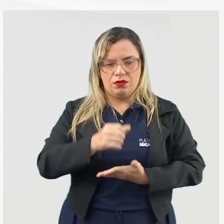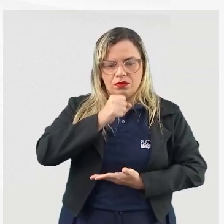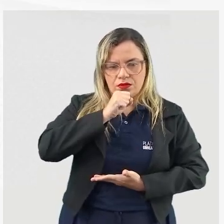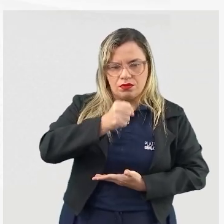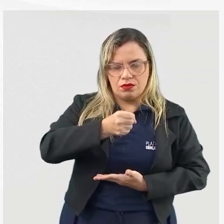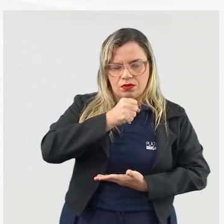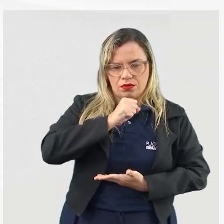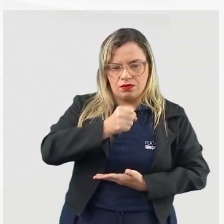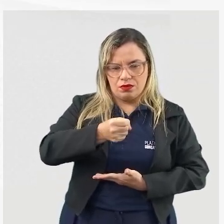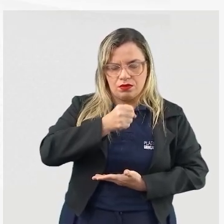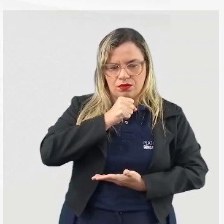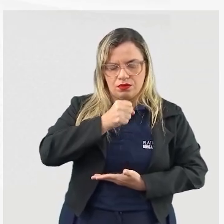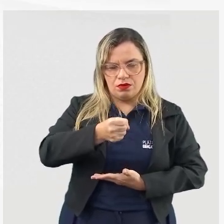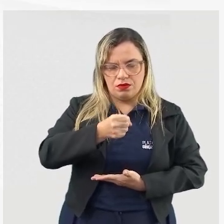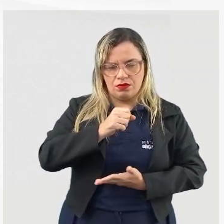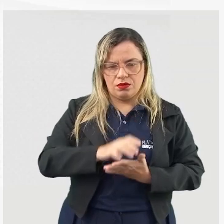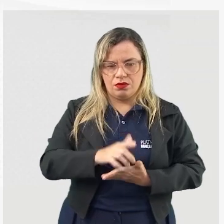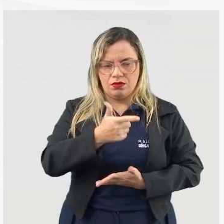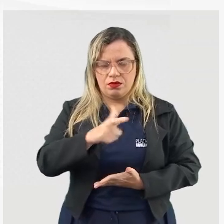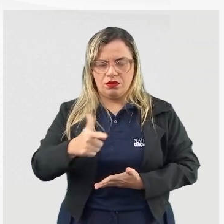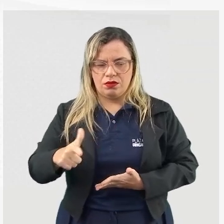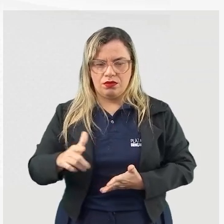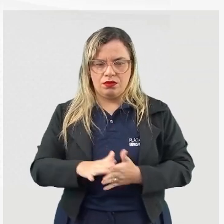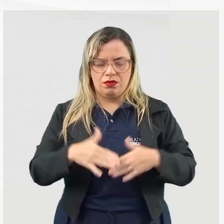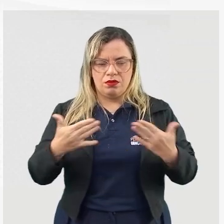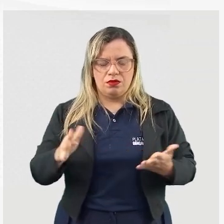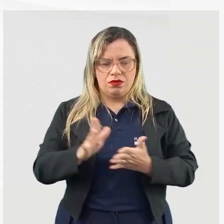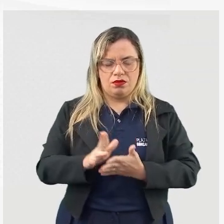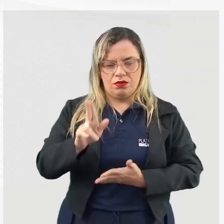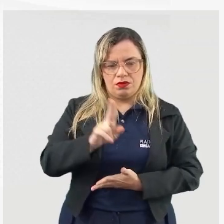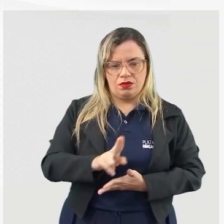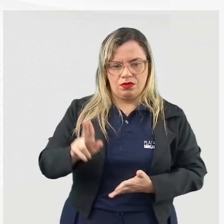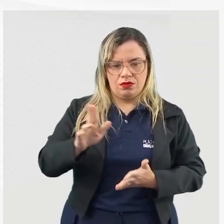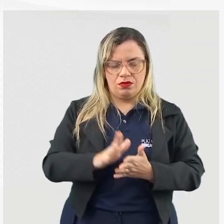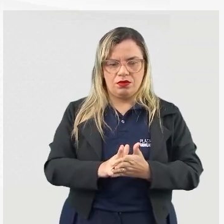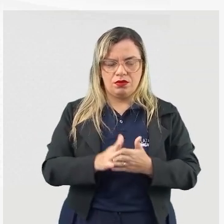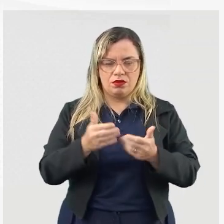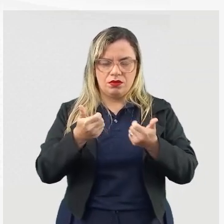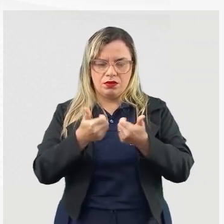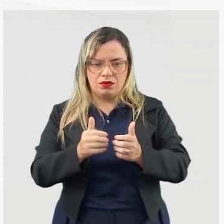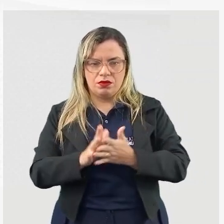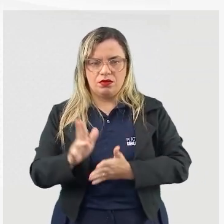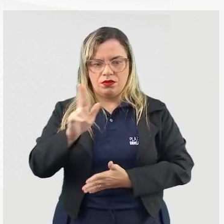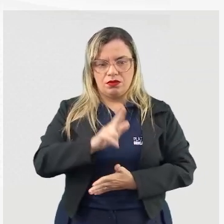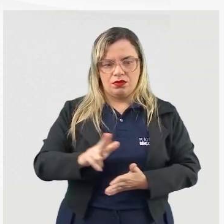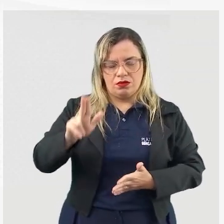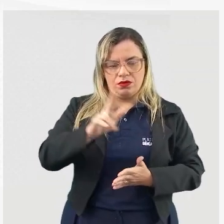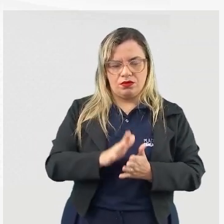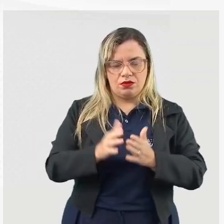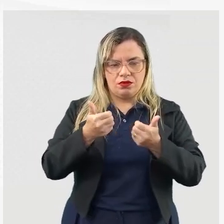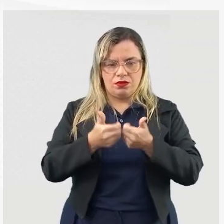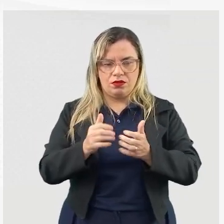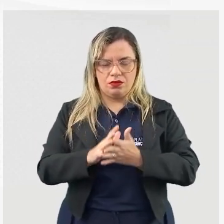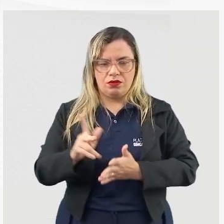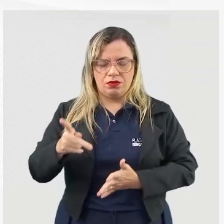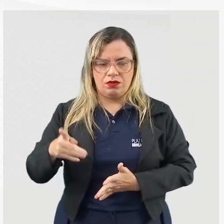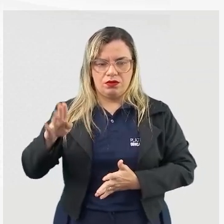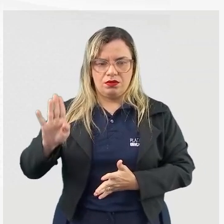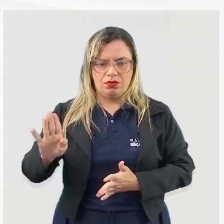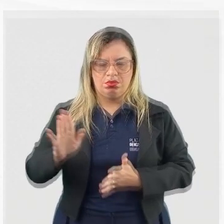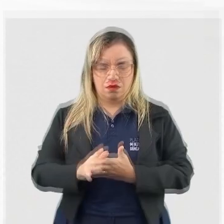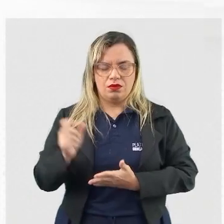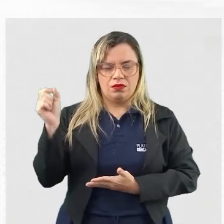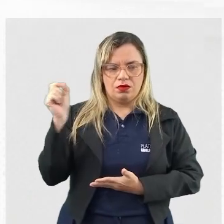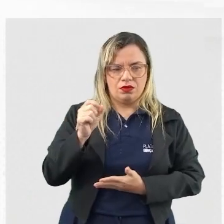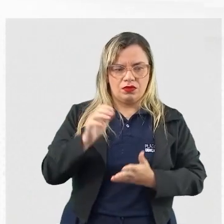entrevistados, eles usam transporte público. Aí o exercício fala que